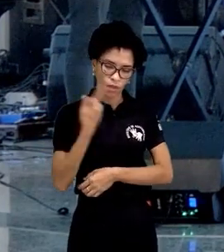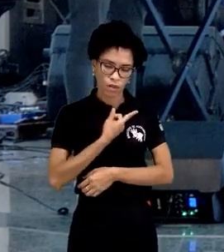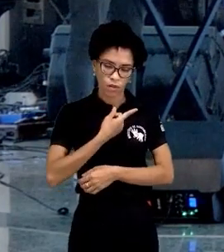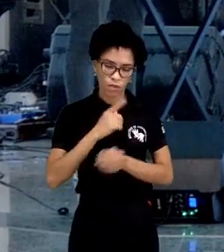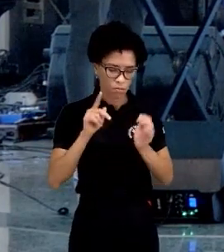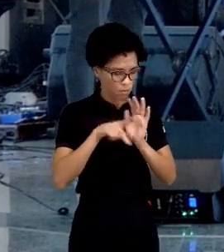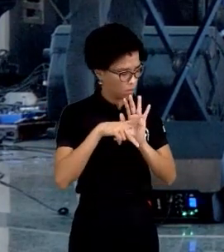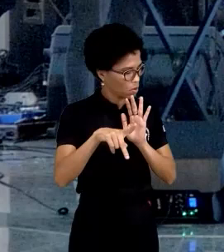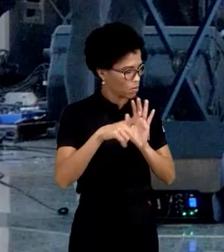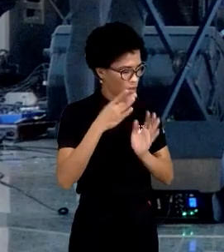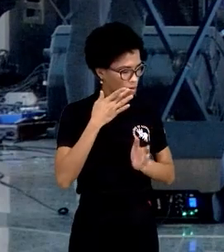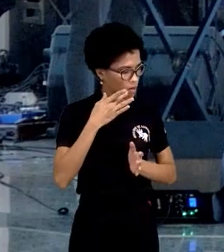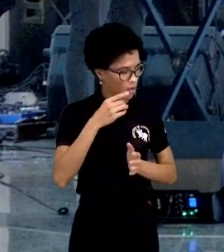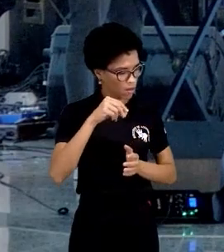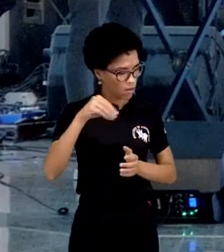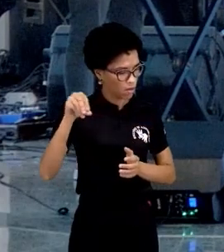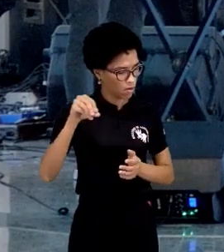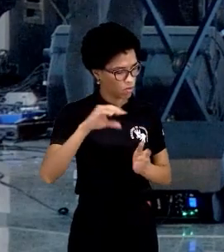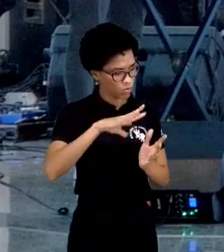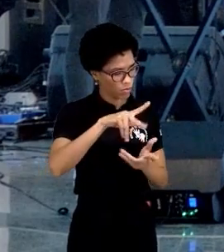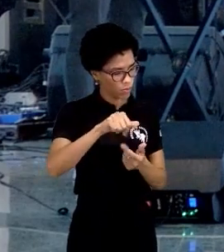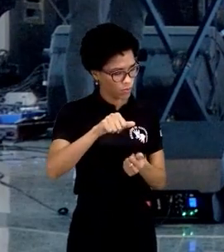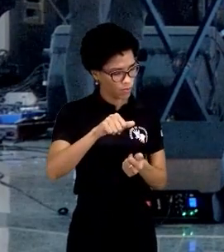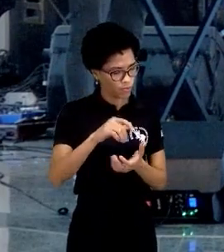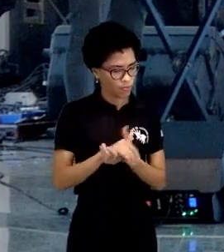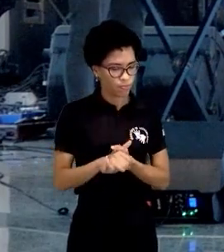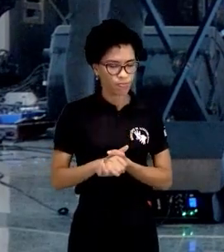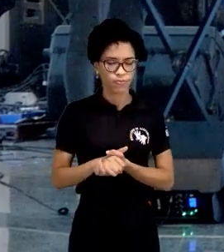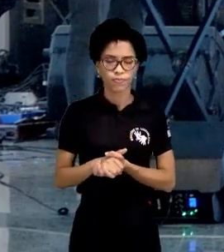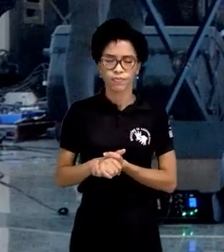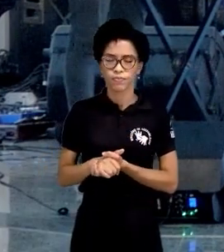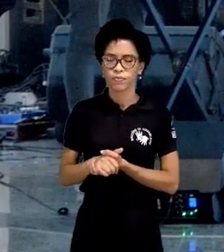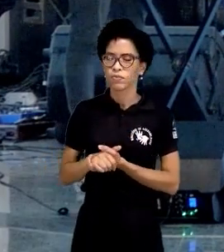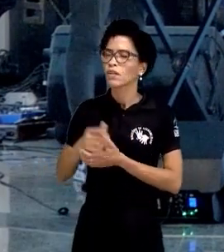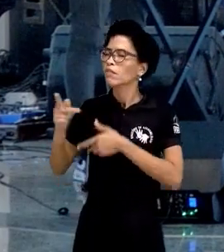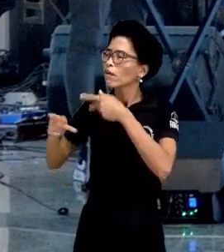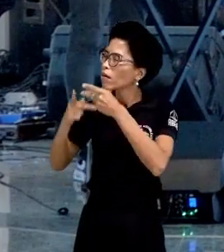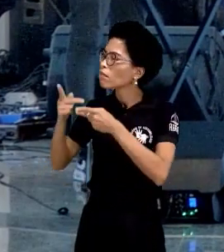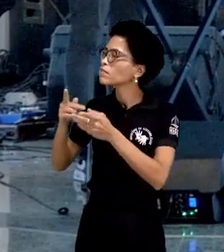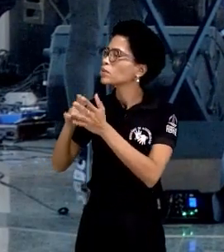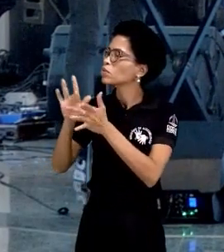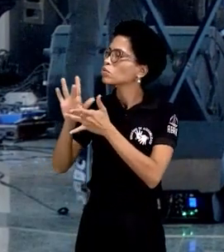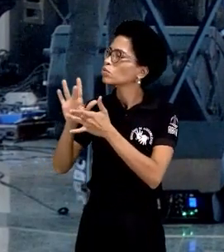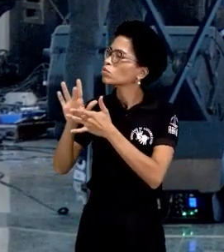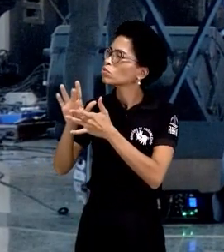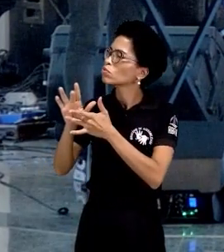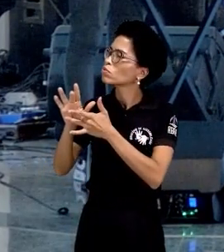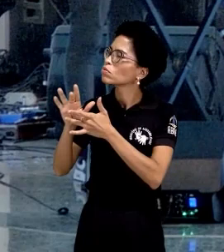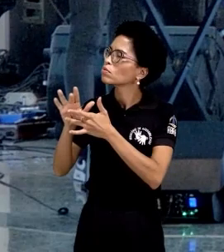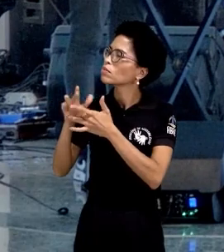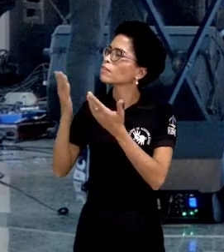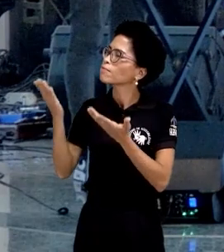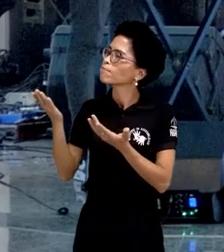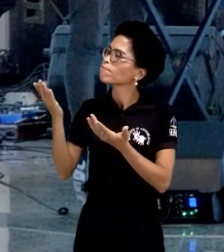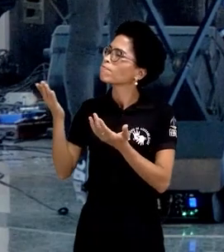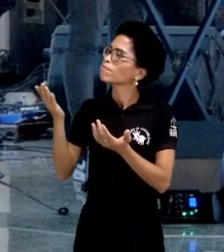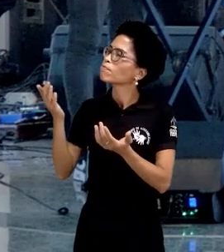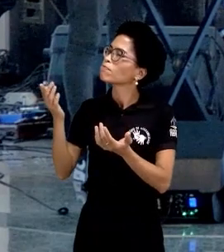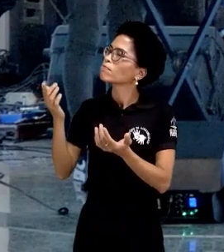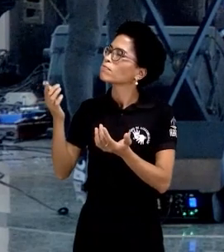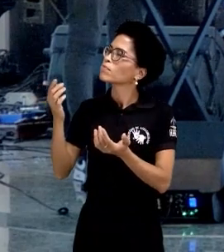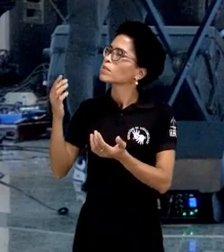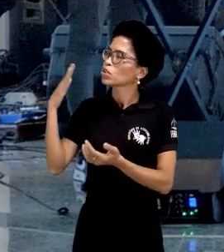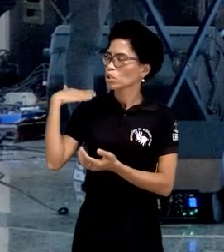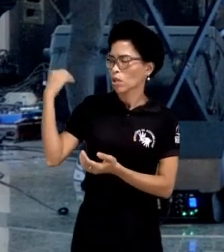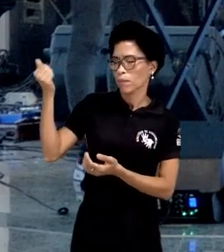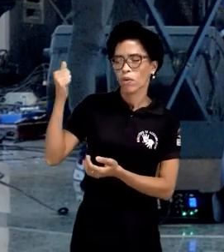Coloque diante do Senhor Jesus. O Senhor Jesus nos chamou para sermos a luz do mundo. Nossa vida precisa